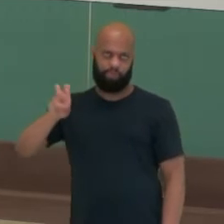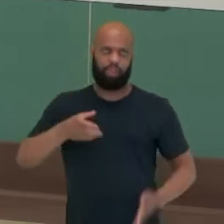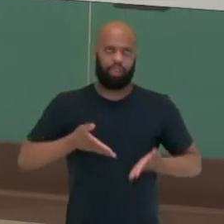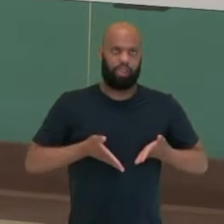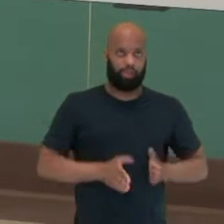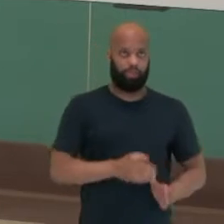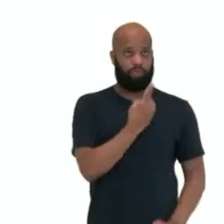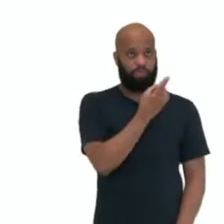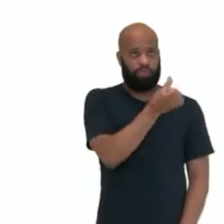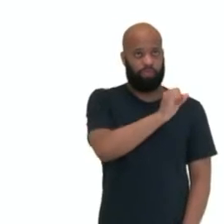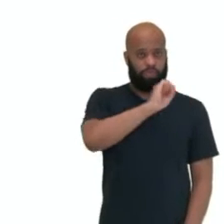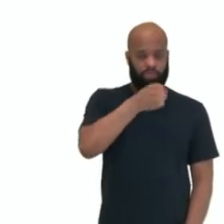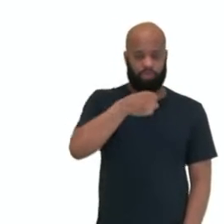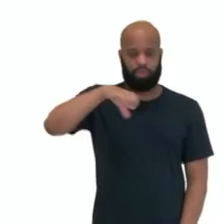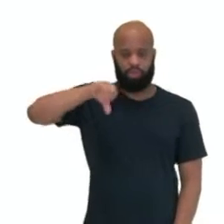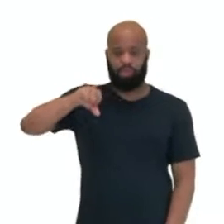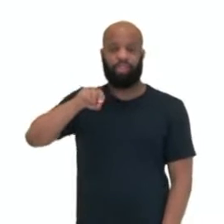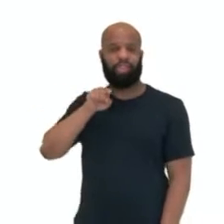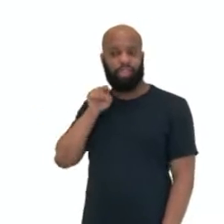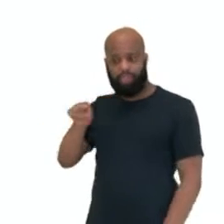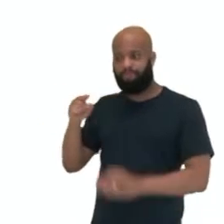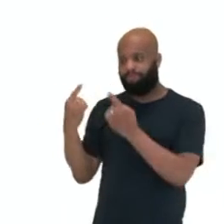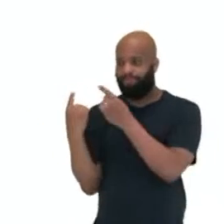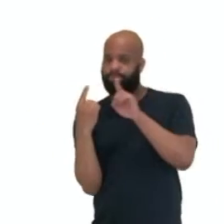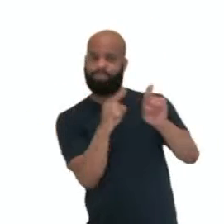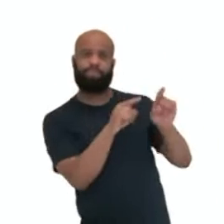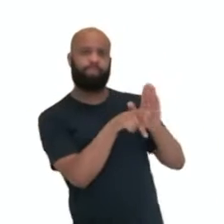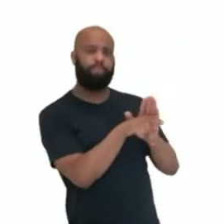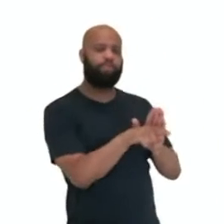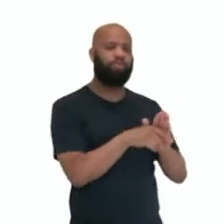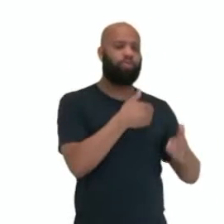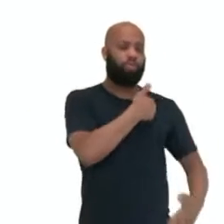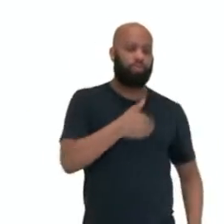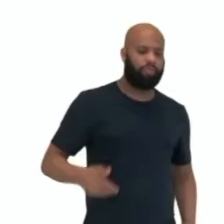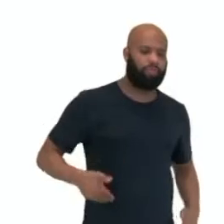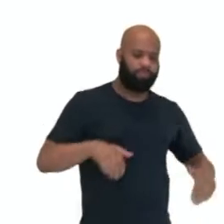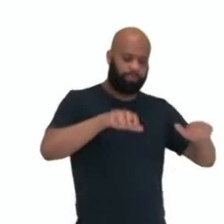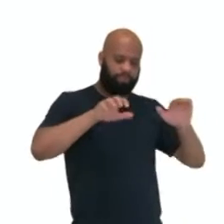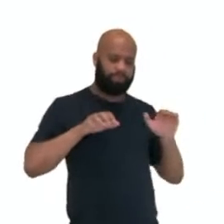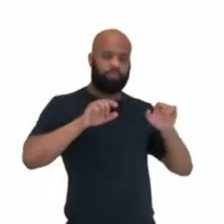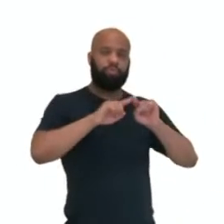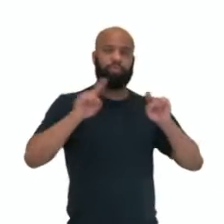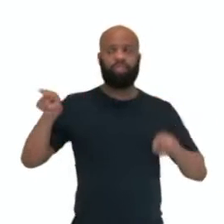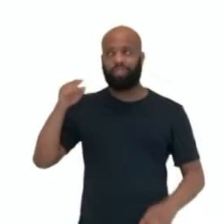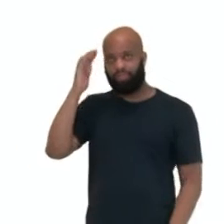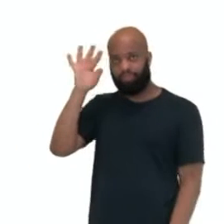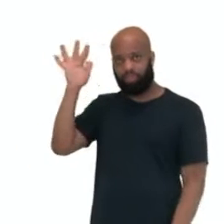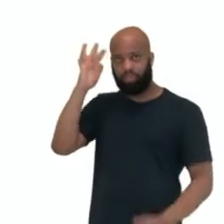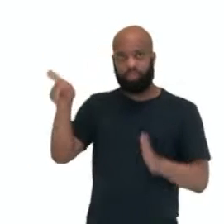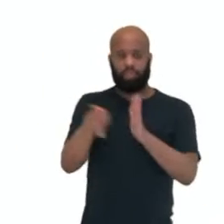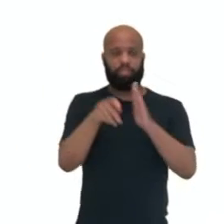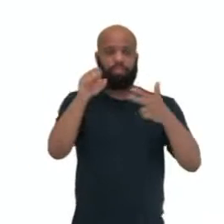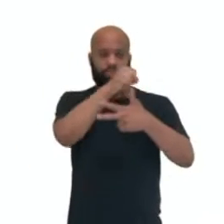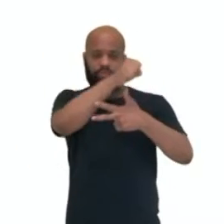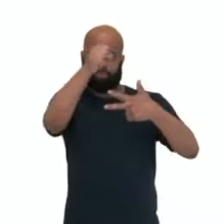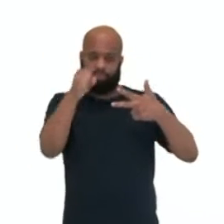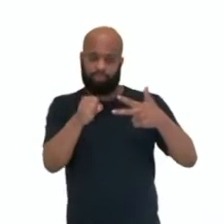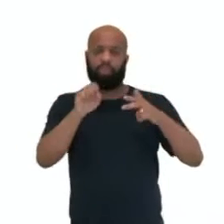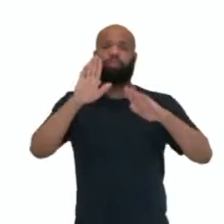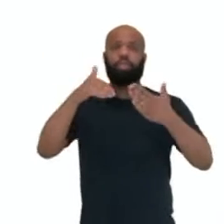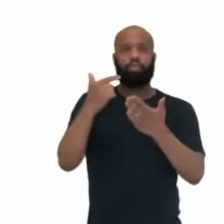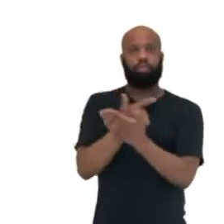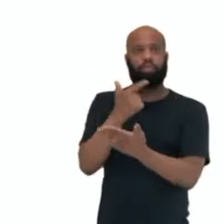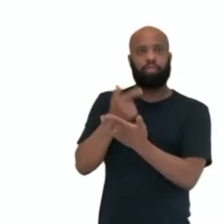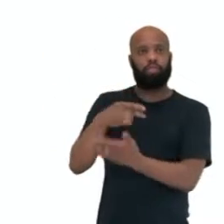1755. Severo crítico do absolutismo, propõe a teoria da tripartição dos poderes. Sua obra mais